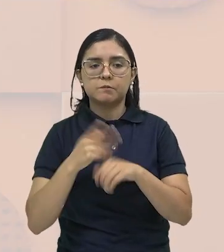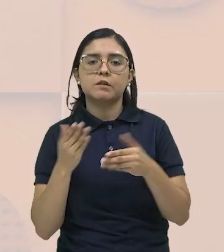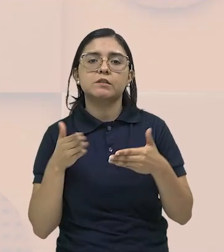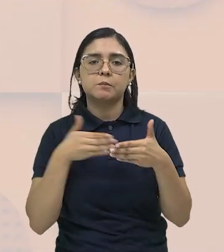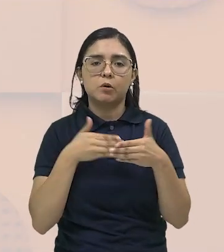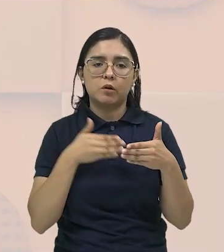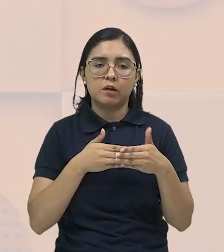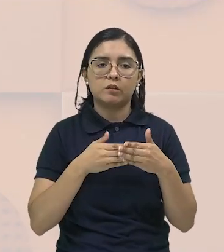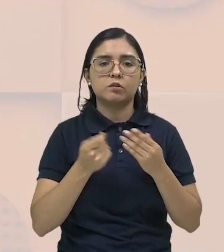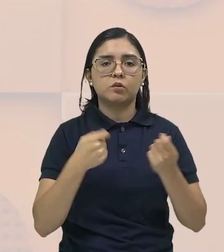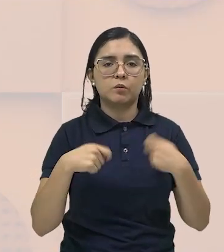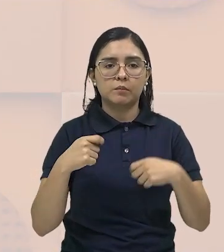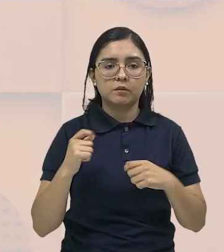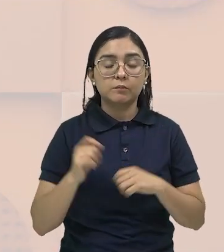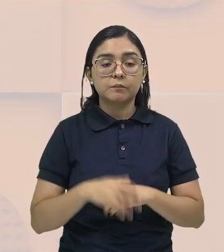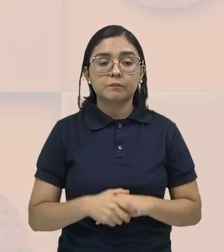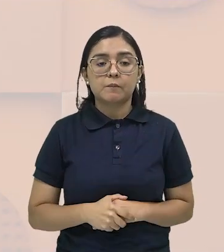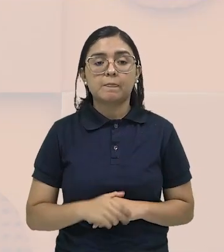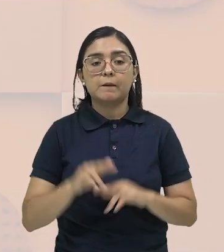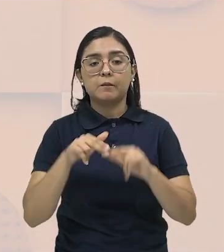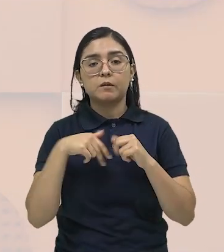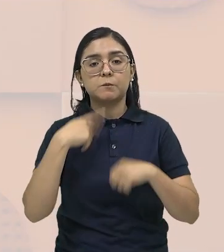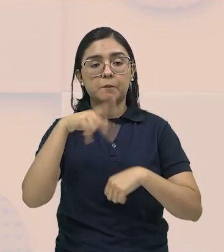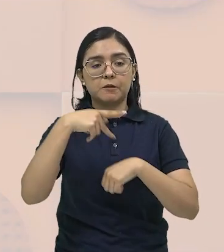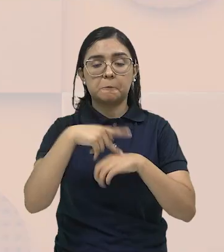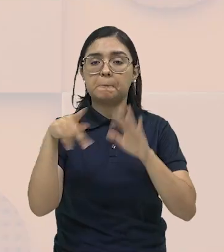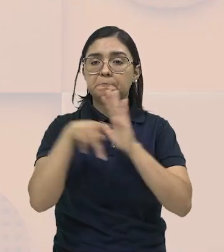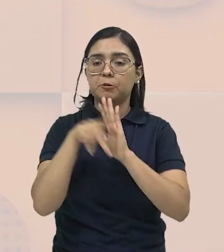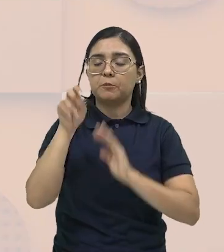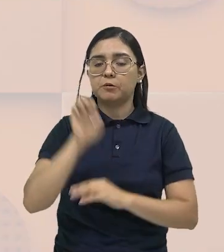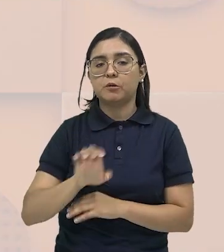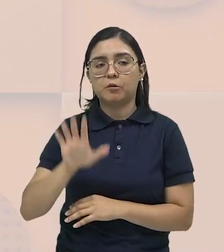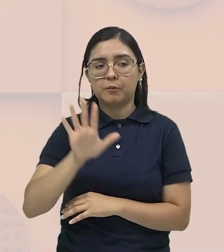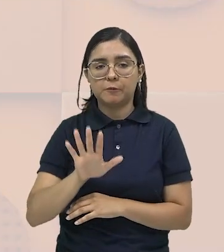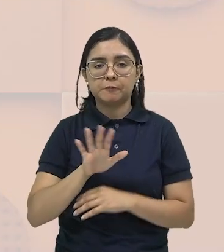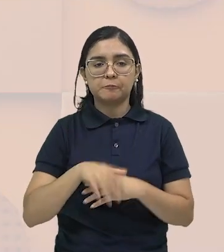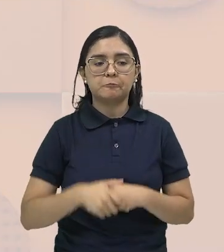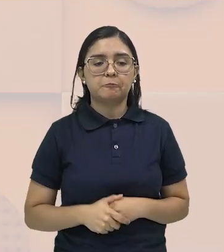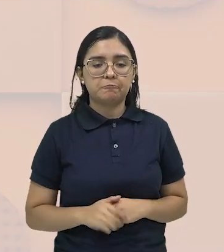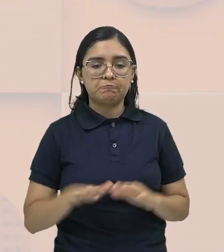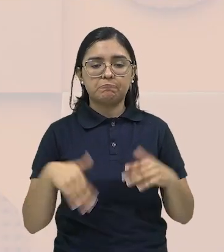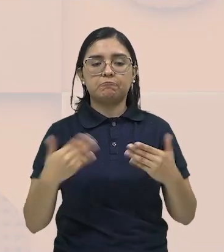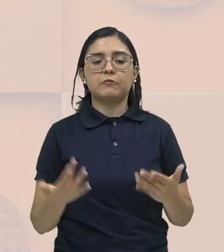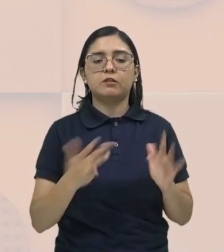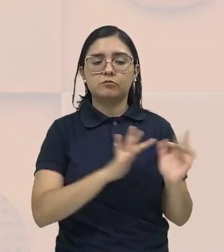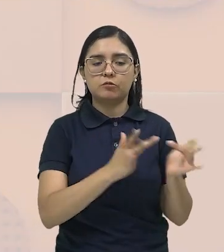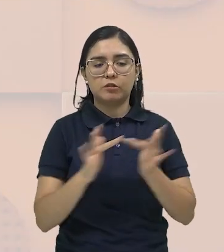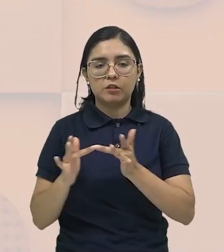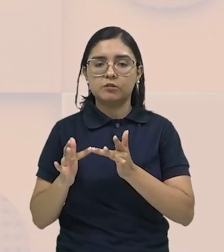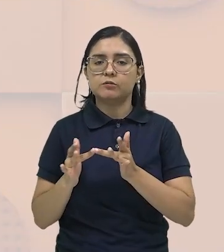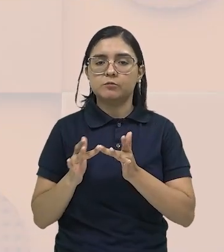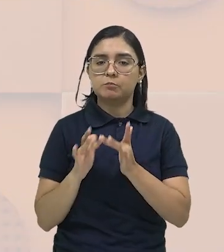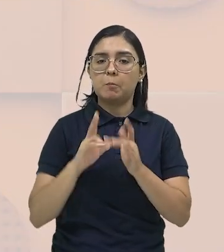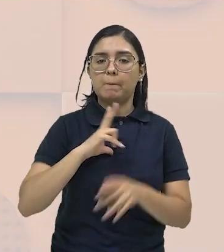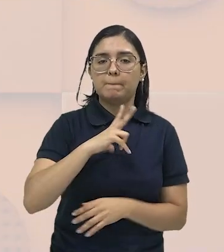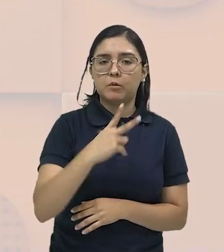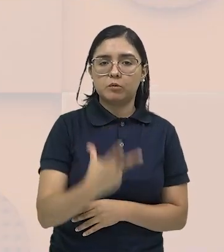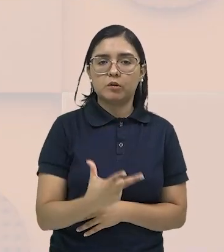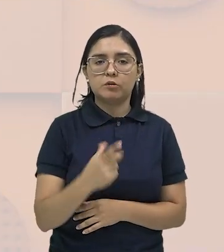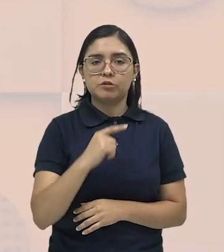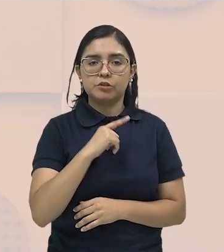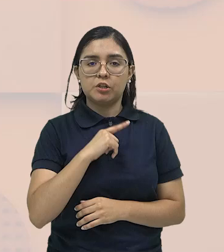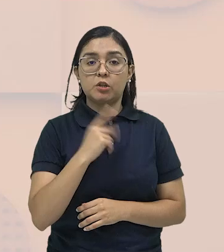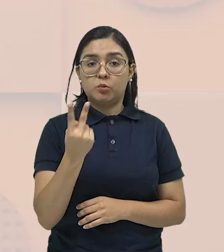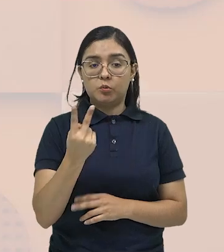de bloqueio continental, por se tratar de países da Europa continental. Nesse contexto, Portugal, então, tinham